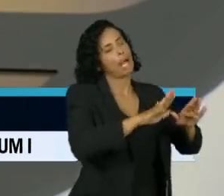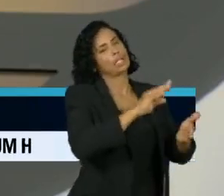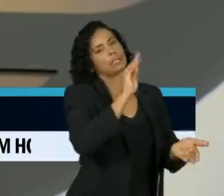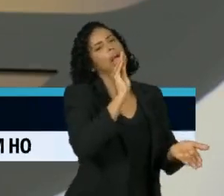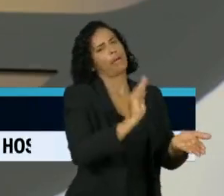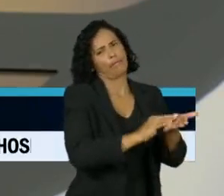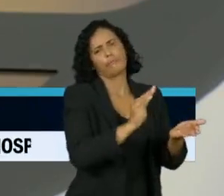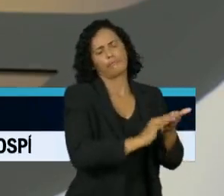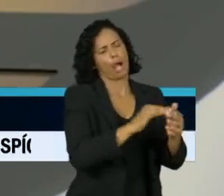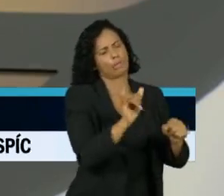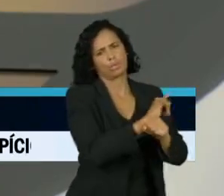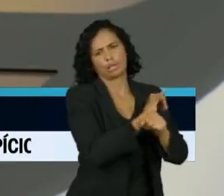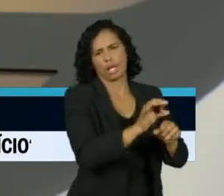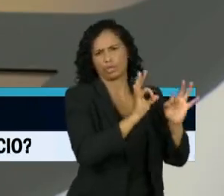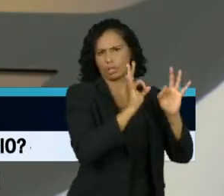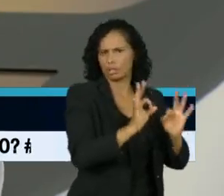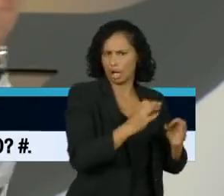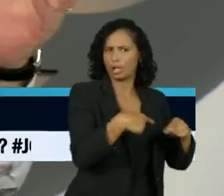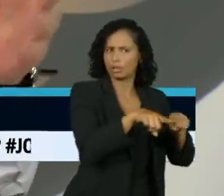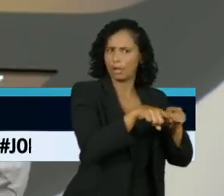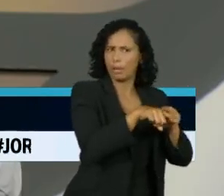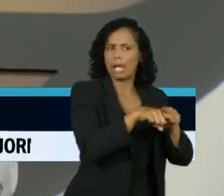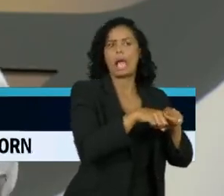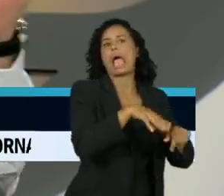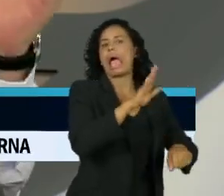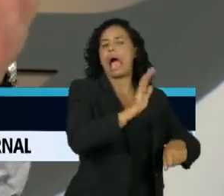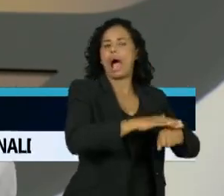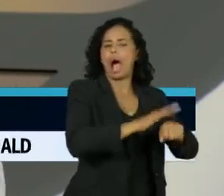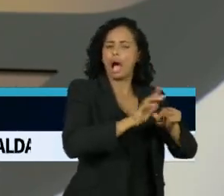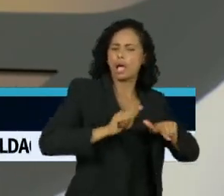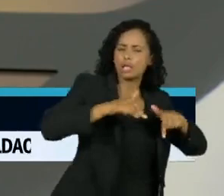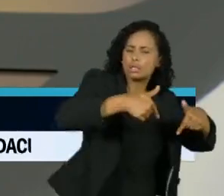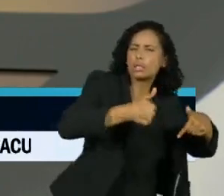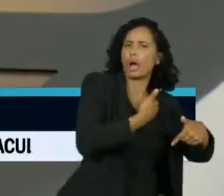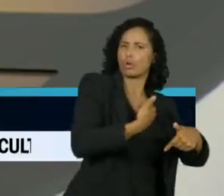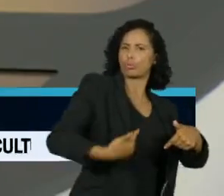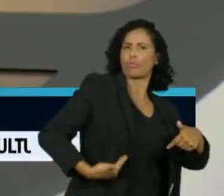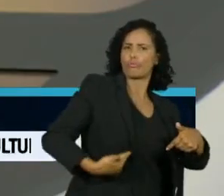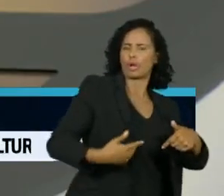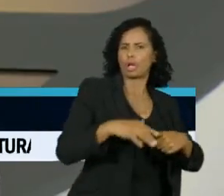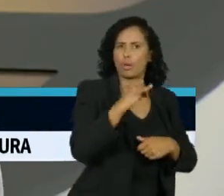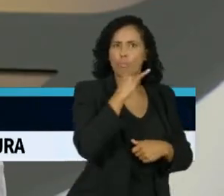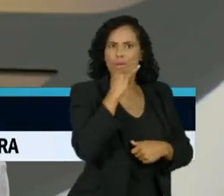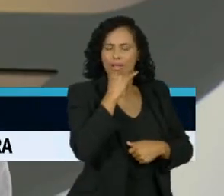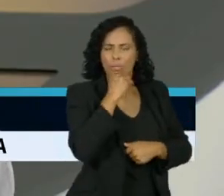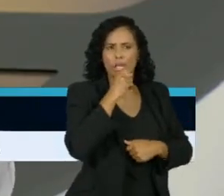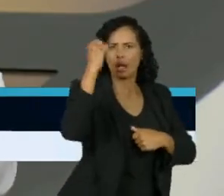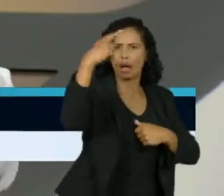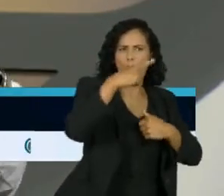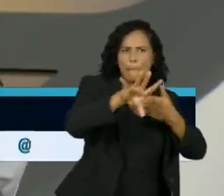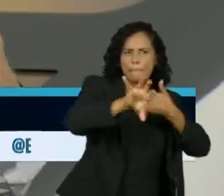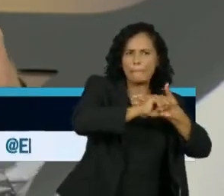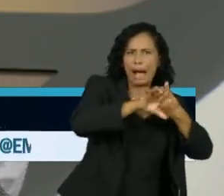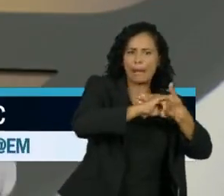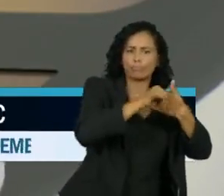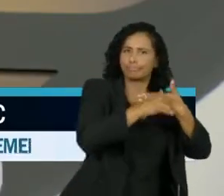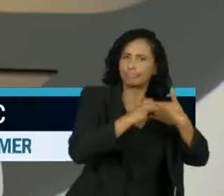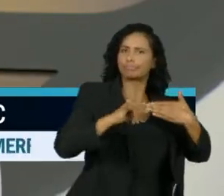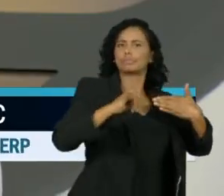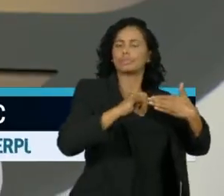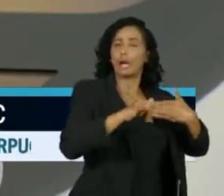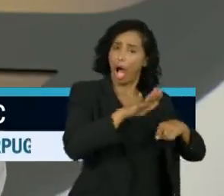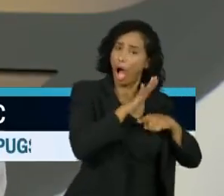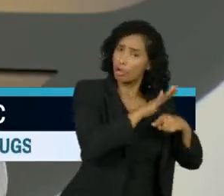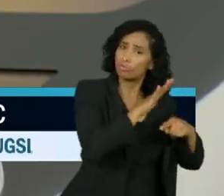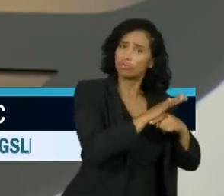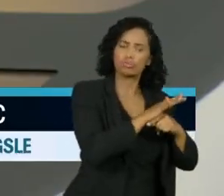vontade e, eventualmente, tem que ter política pública. Você, por exemplo, instalar energia solar ou coisa parecida, tem que haver um